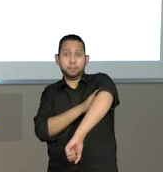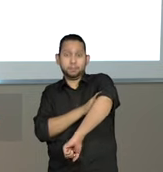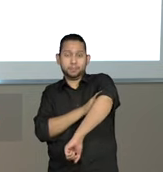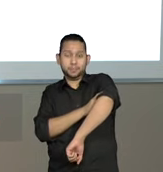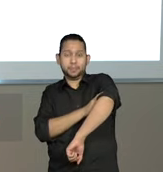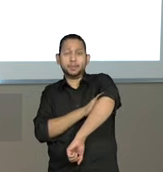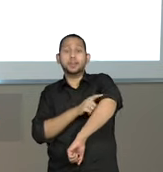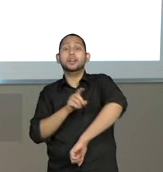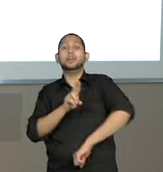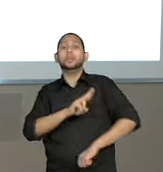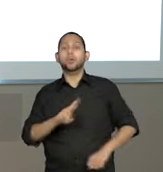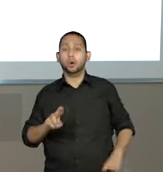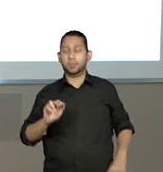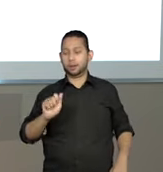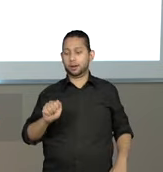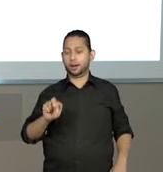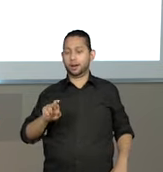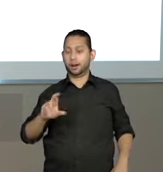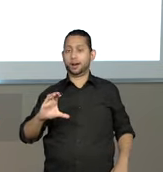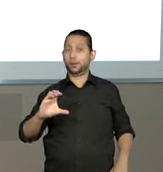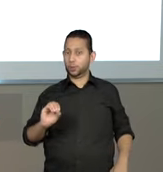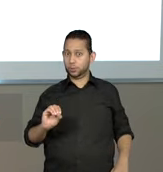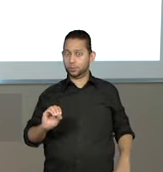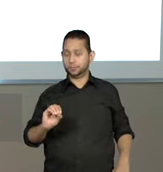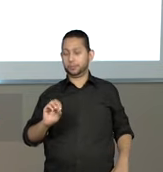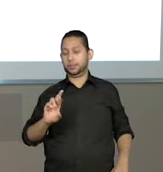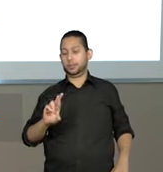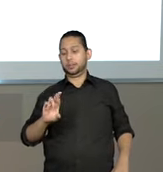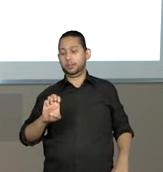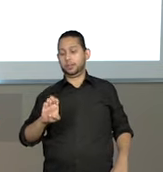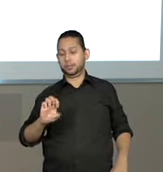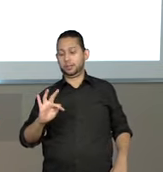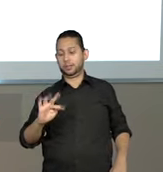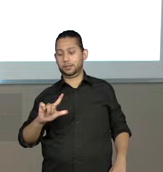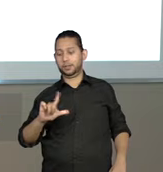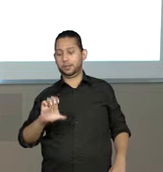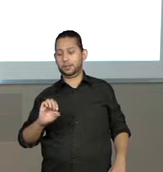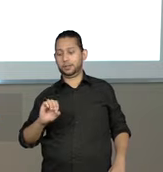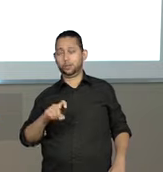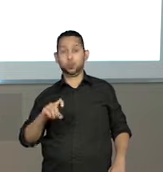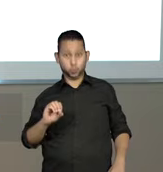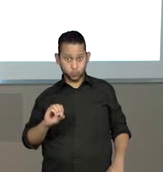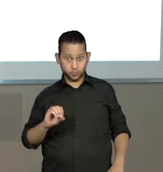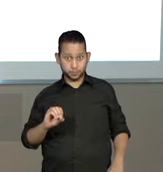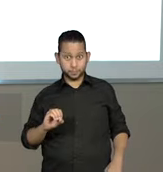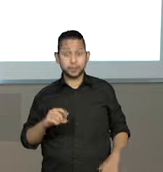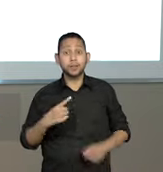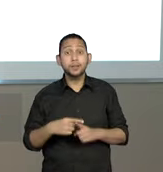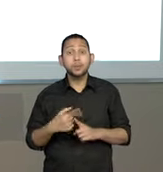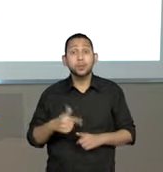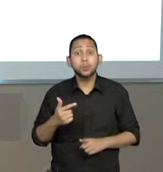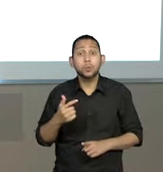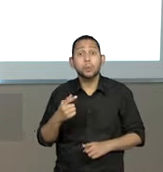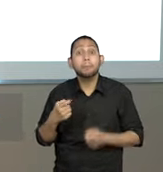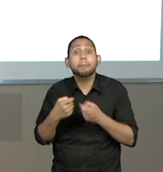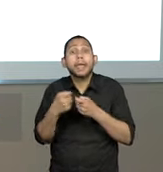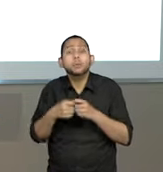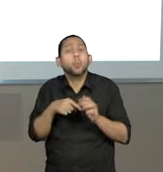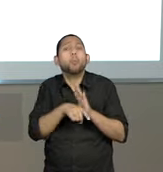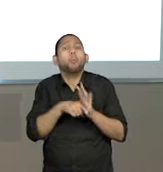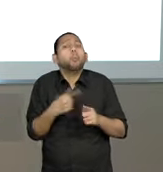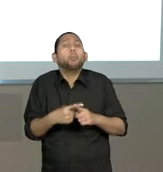fenômeno chamado arco reflexo. O que é esse fenômeno? É um fenômeno que ajuda a gente